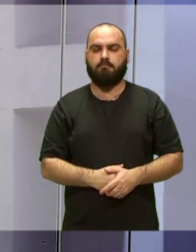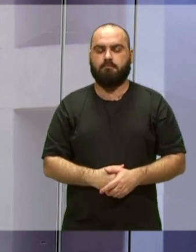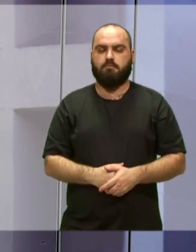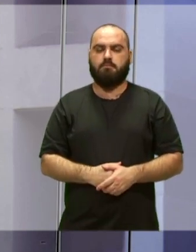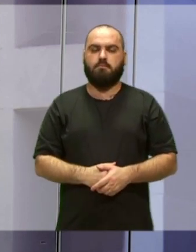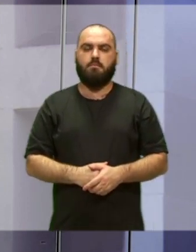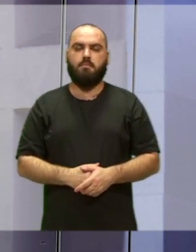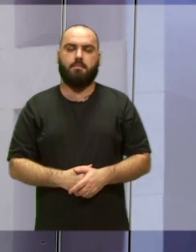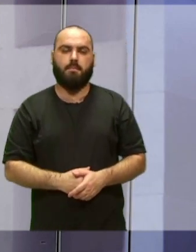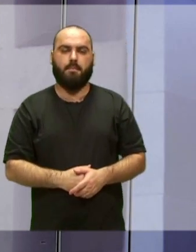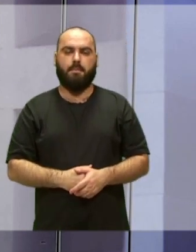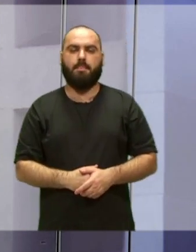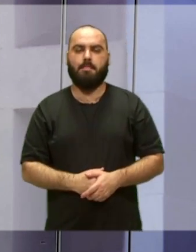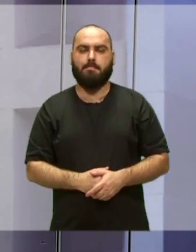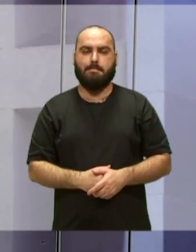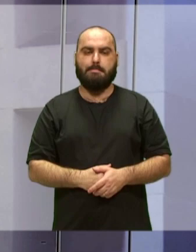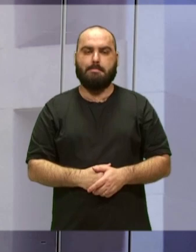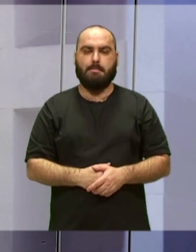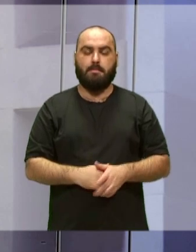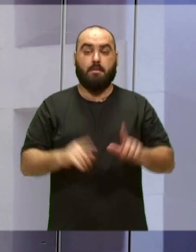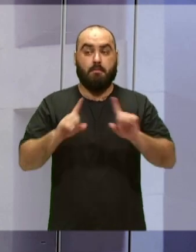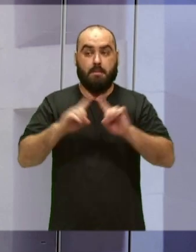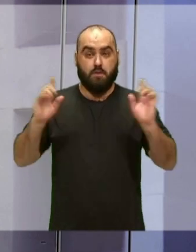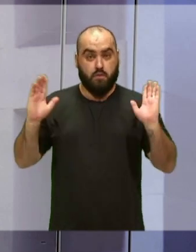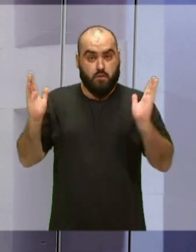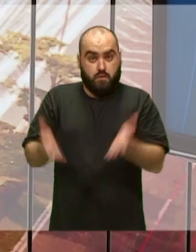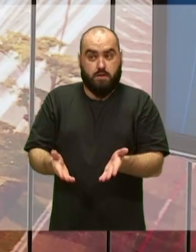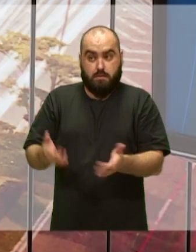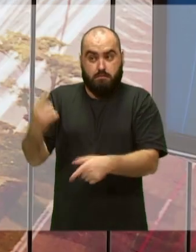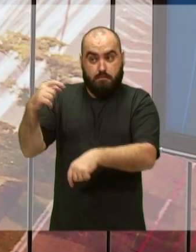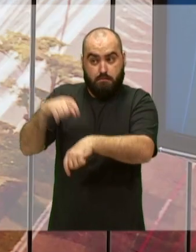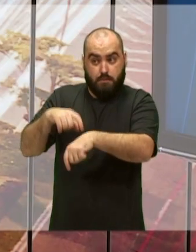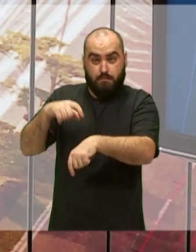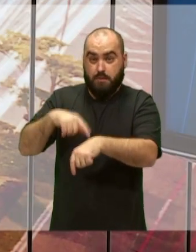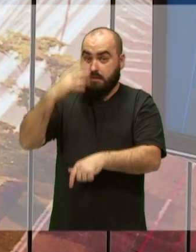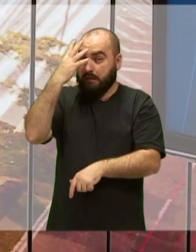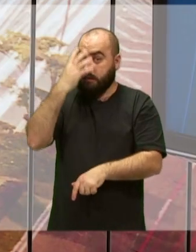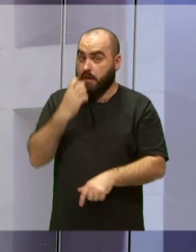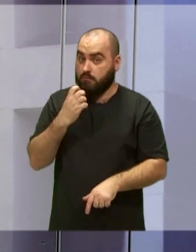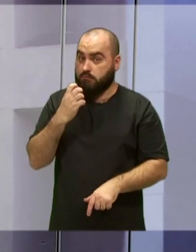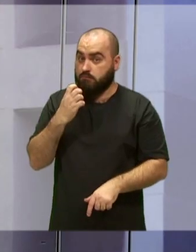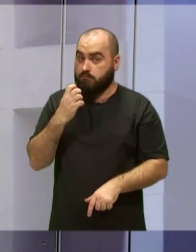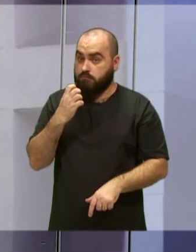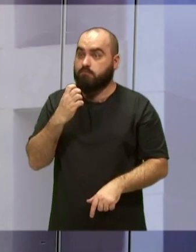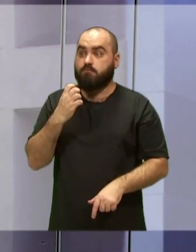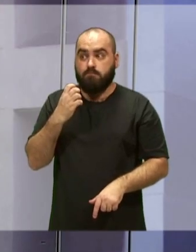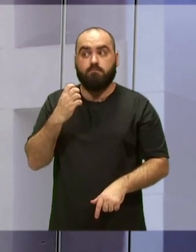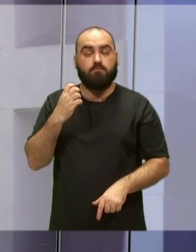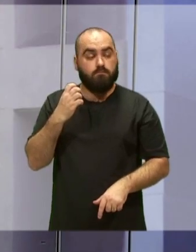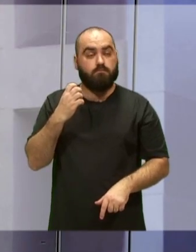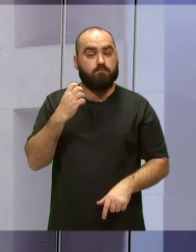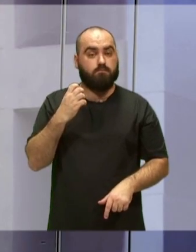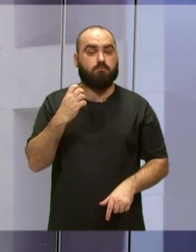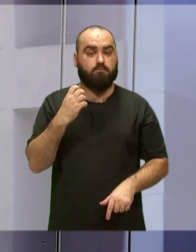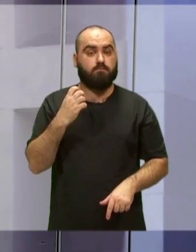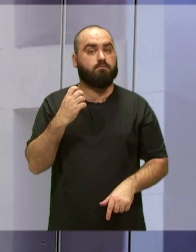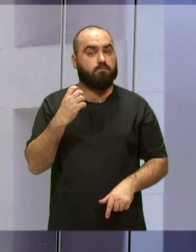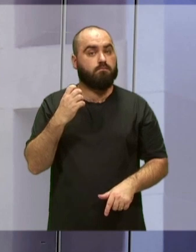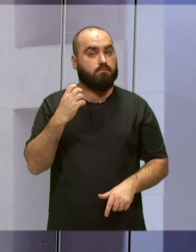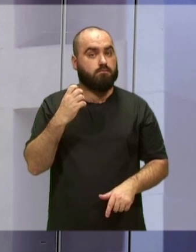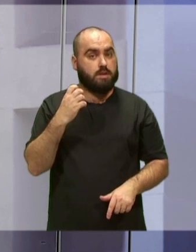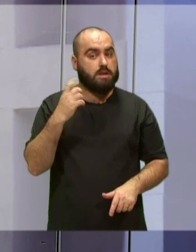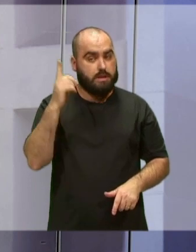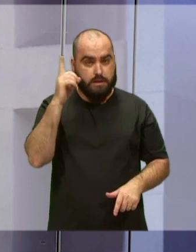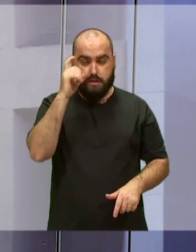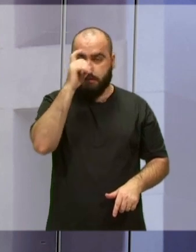hoje nós estamos dentro um processo Seríssimo Seríssimo um problema eh